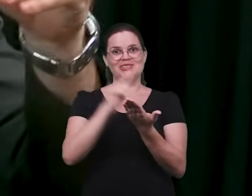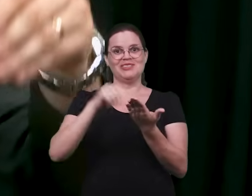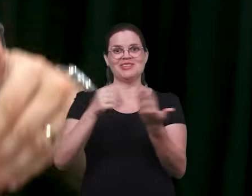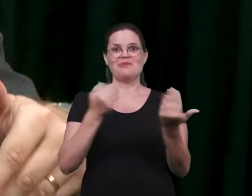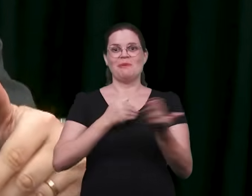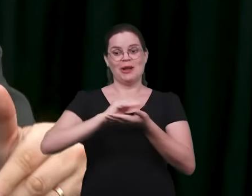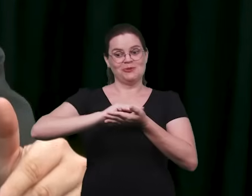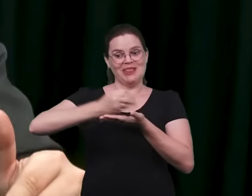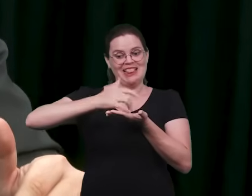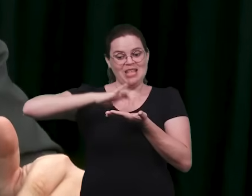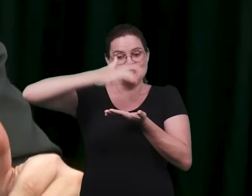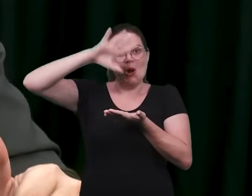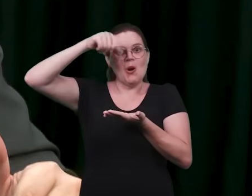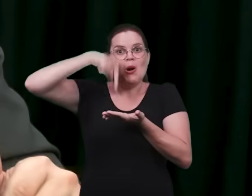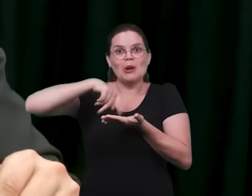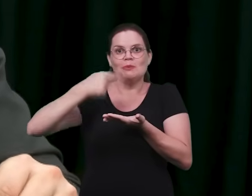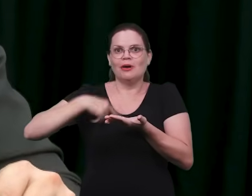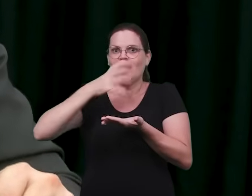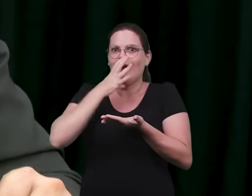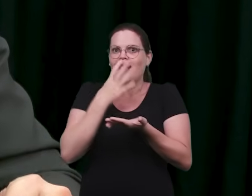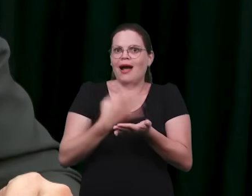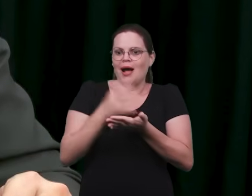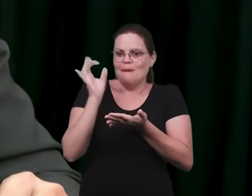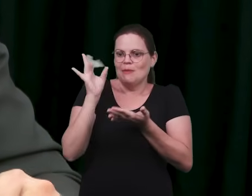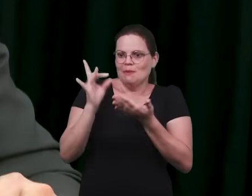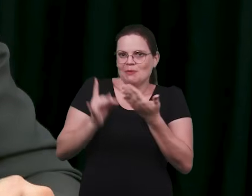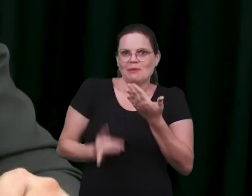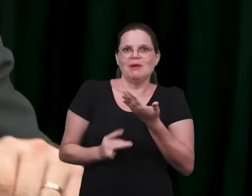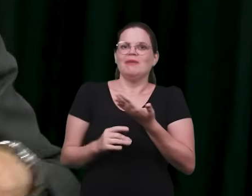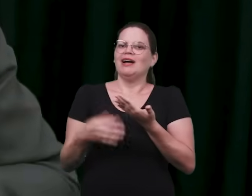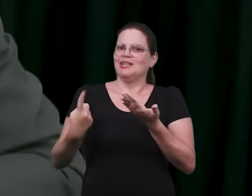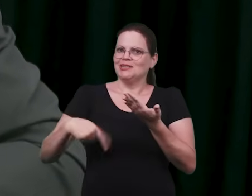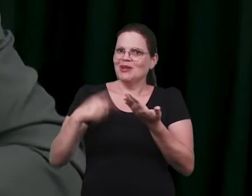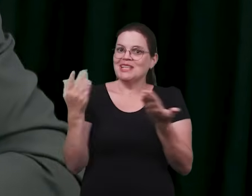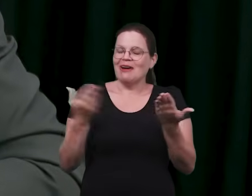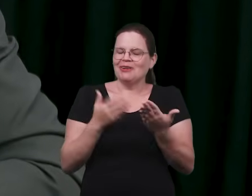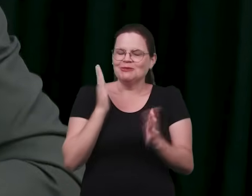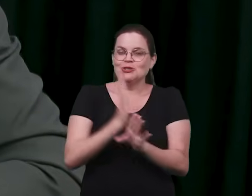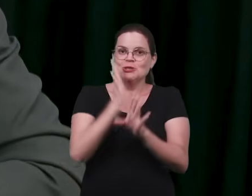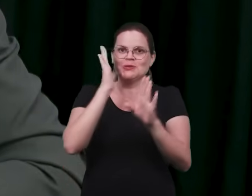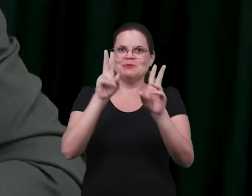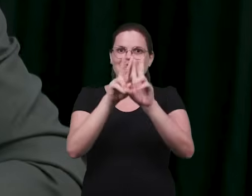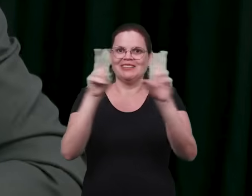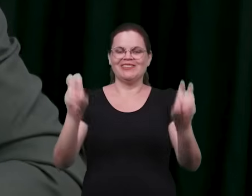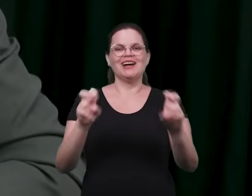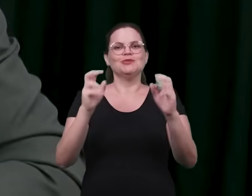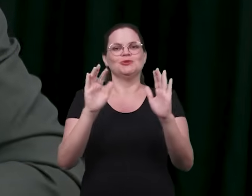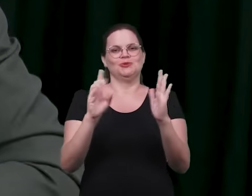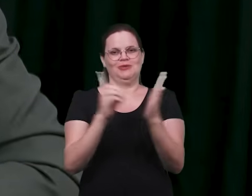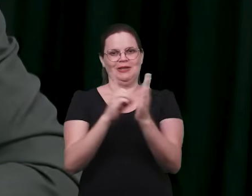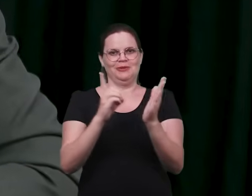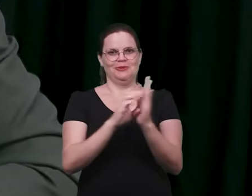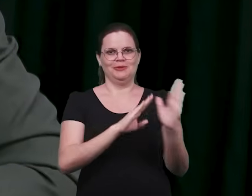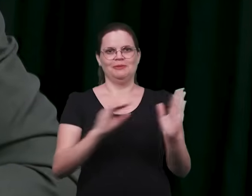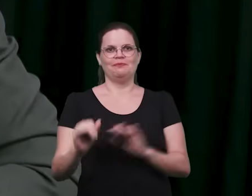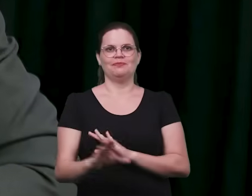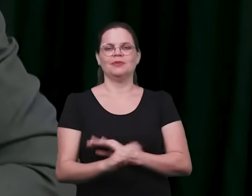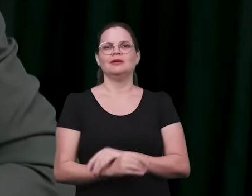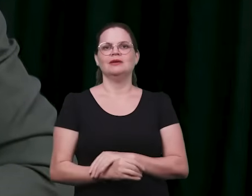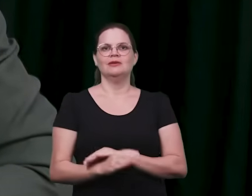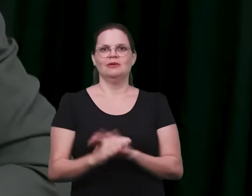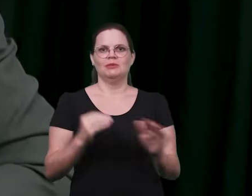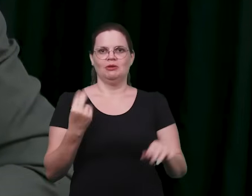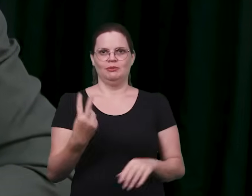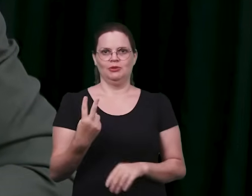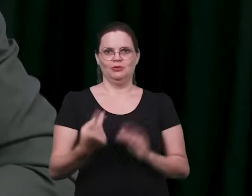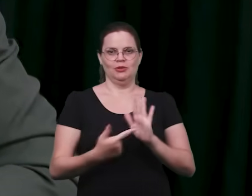estamos mergulhando nos tesouros do livro de Deuteronômio. Então, vamos lá. Eu queria ler um texto do capítulo 2, que é um